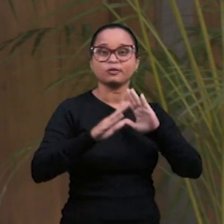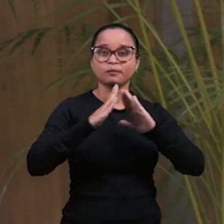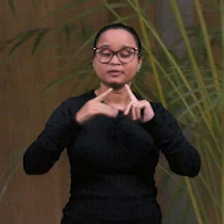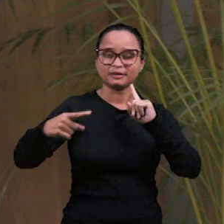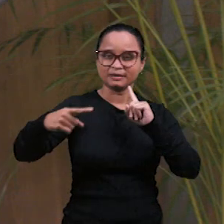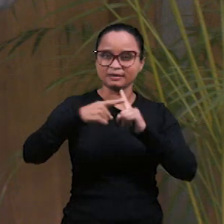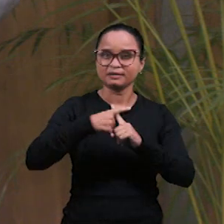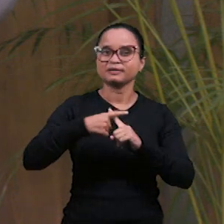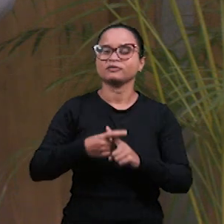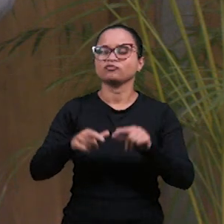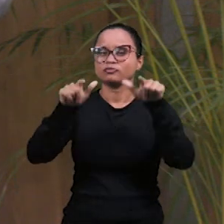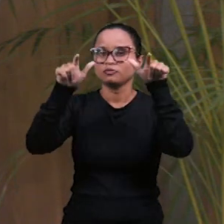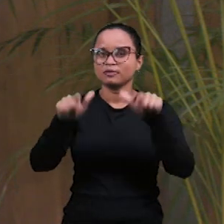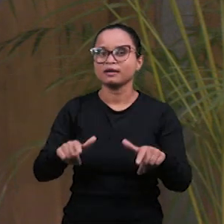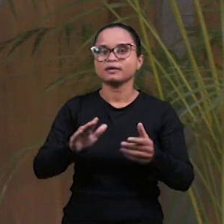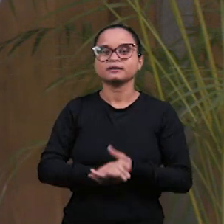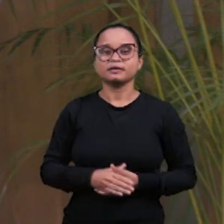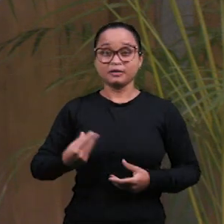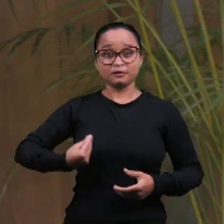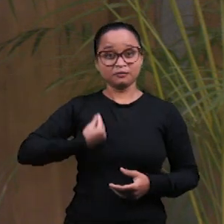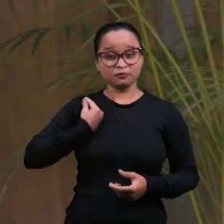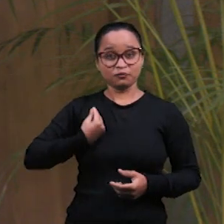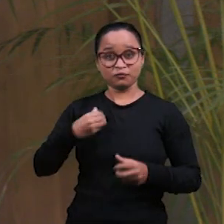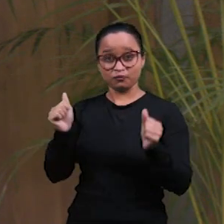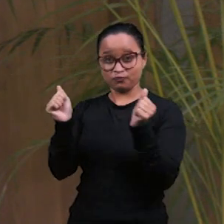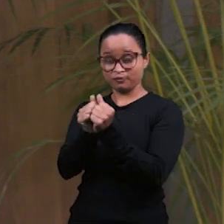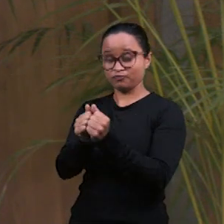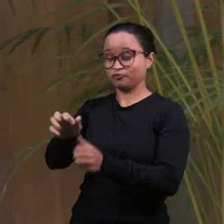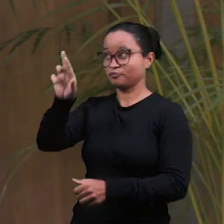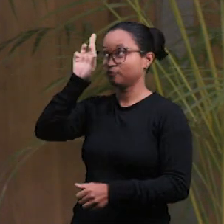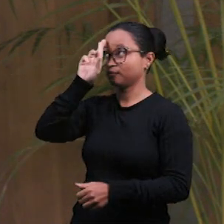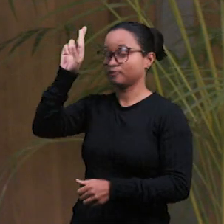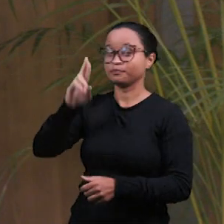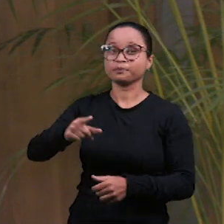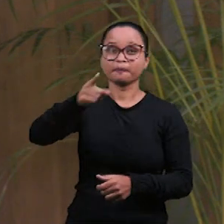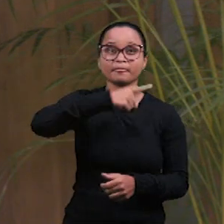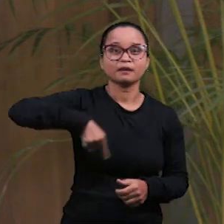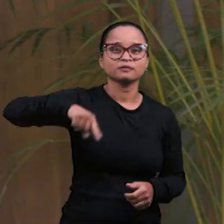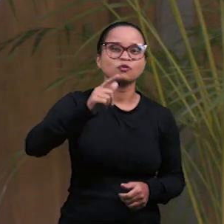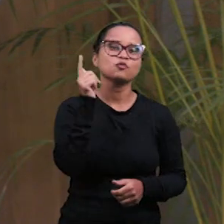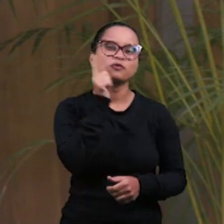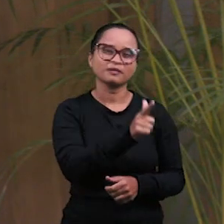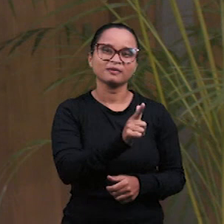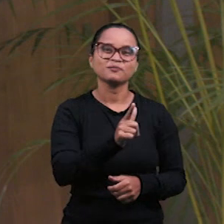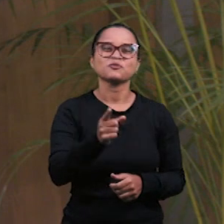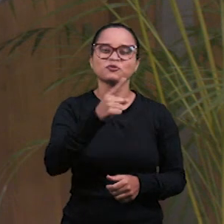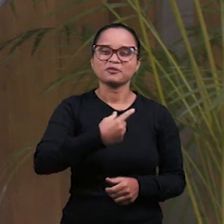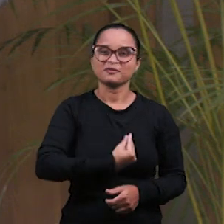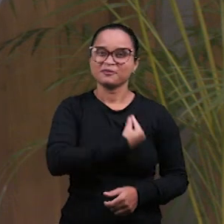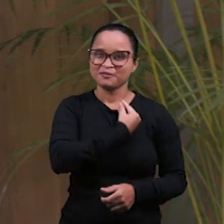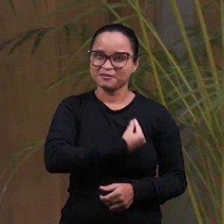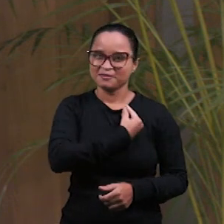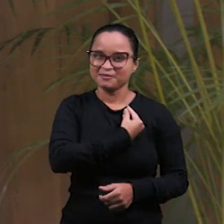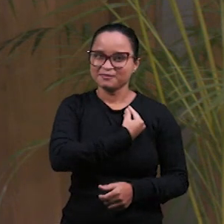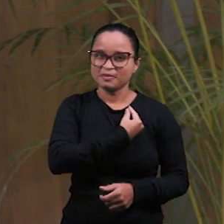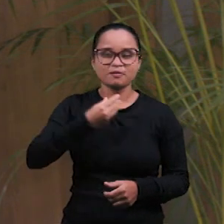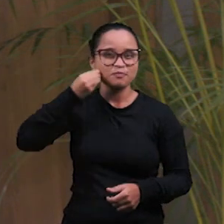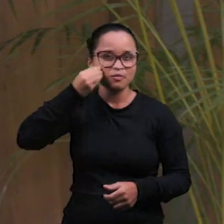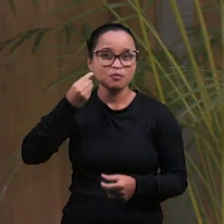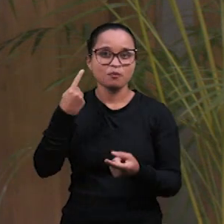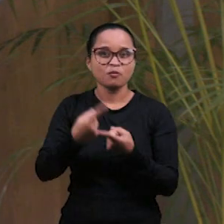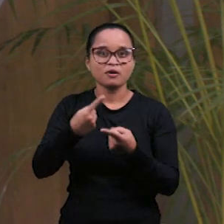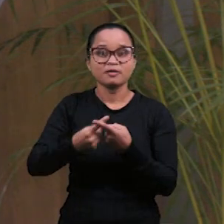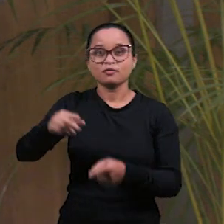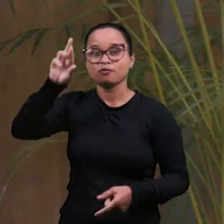local, que a igreja vive ali aos pés do Senhor, e nós conseguimos, nós vivemos essa experiência, porque o Senhor nos deu todos os